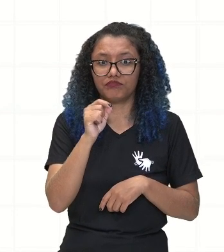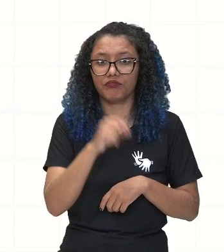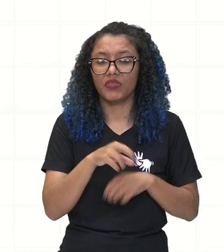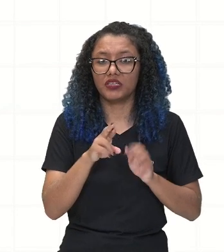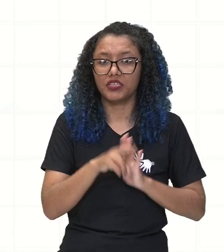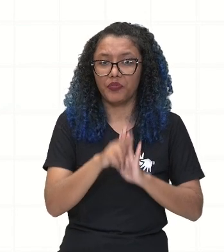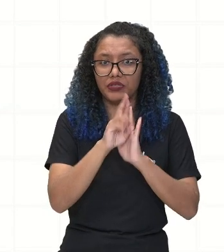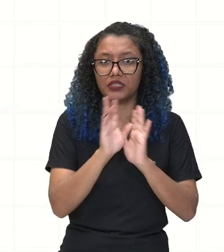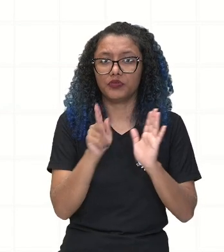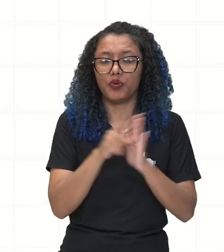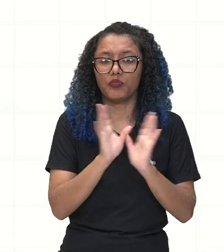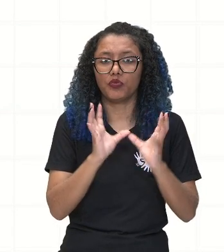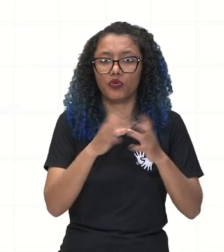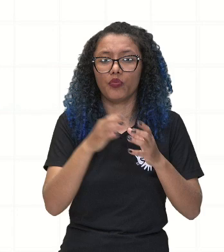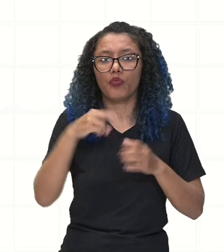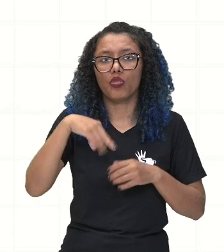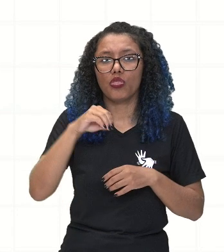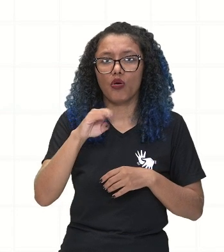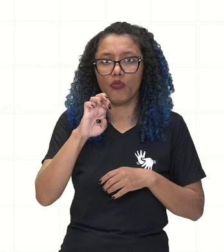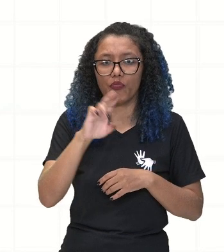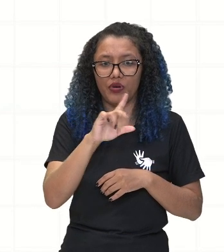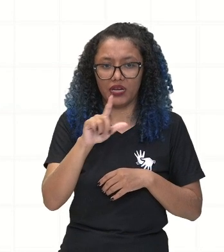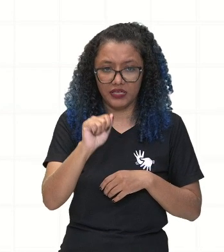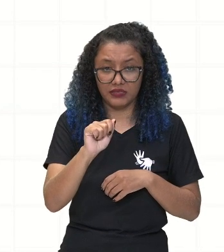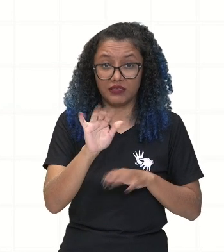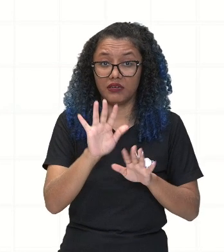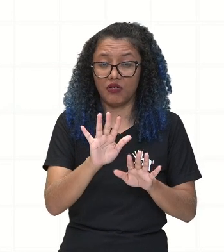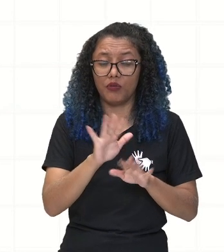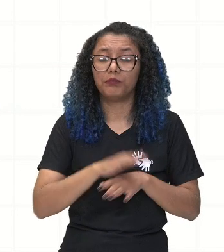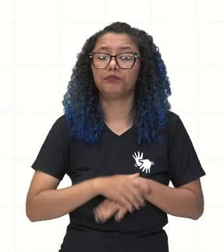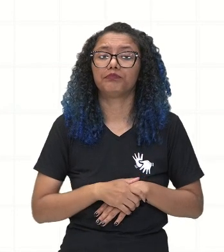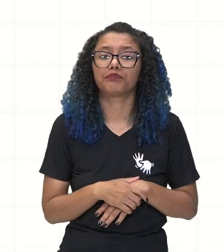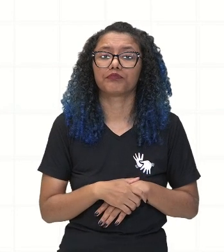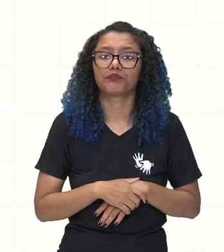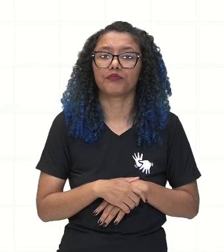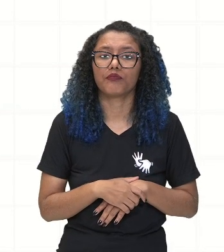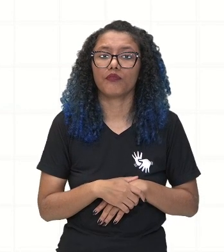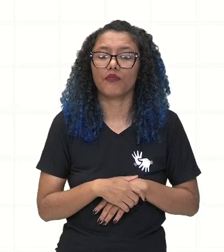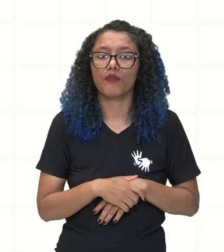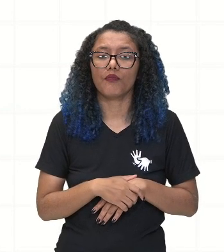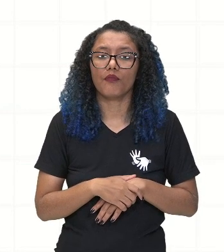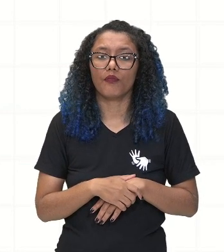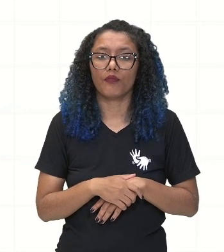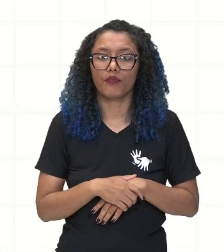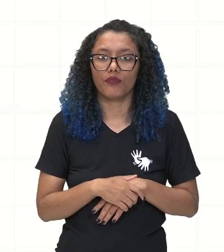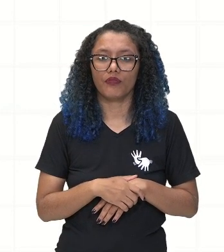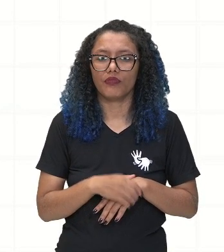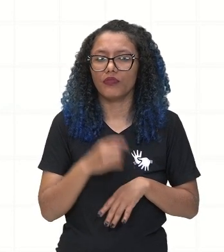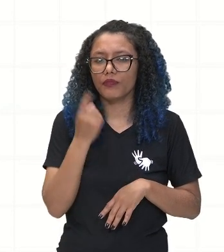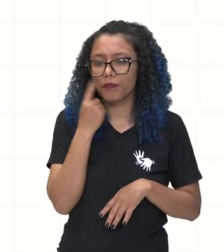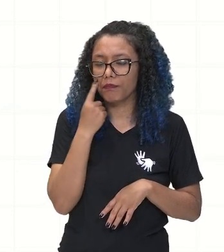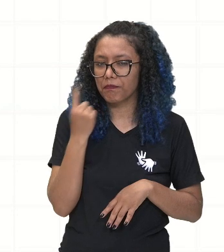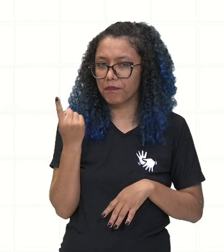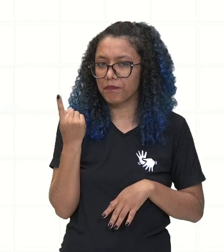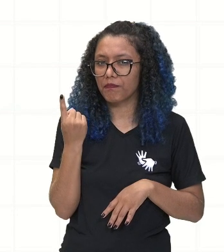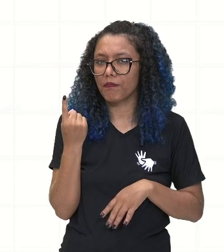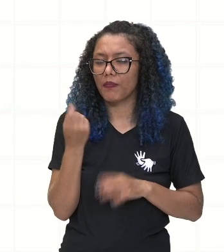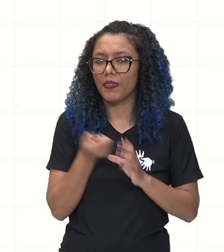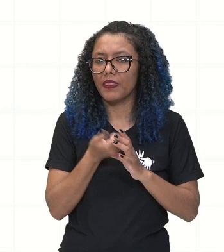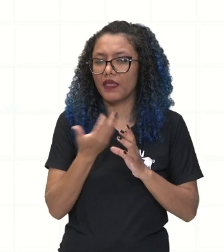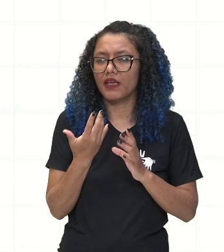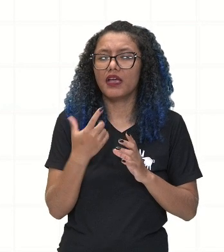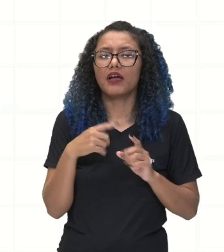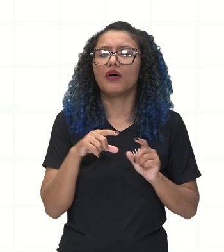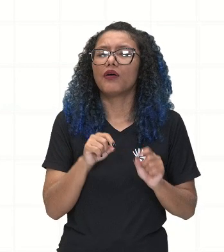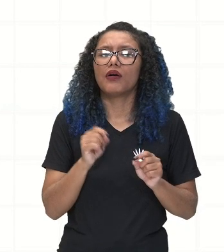a coroa espanhola. Gente, detalhe, assim, regra de ouro. Nesse momento havia ali a